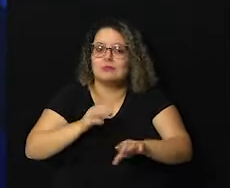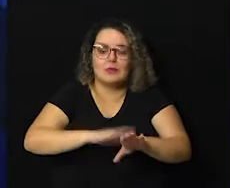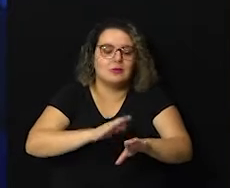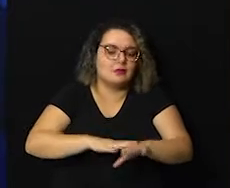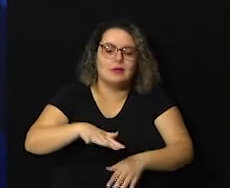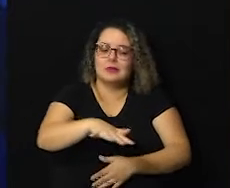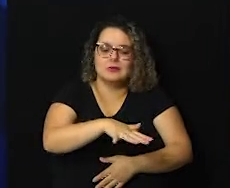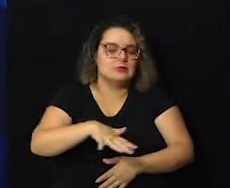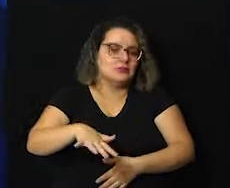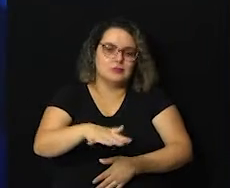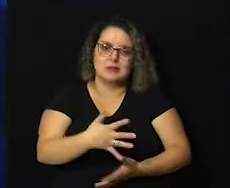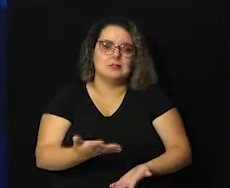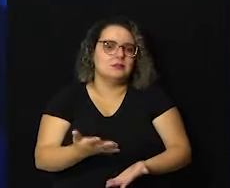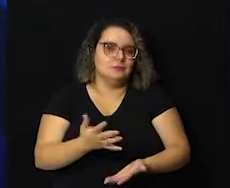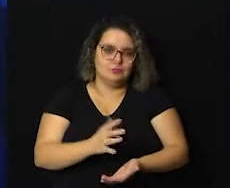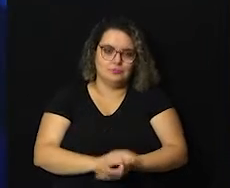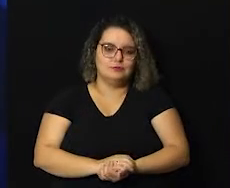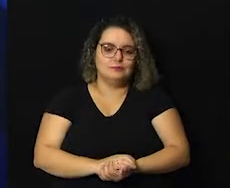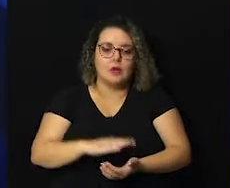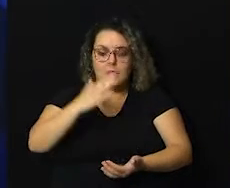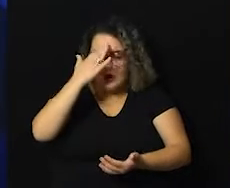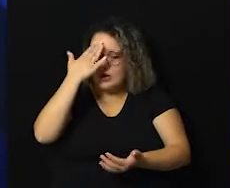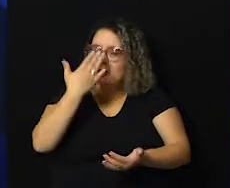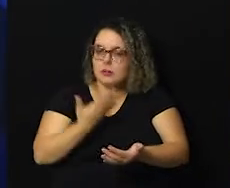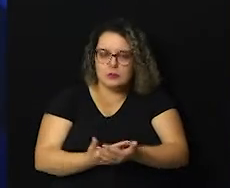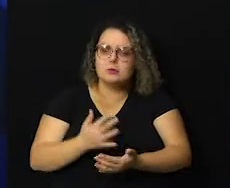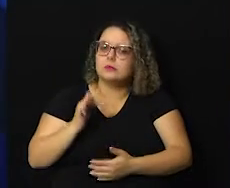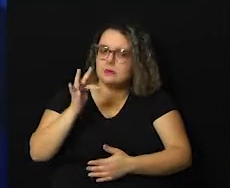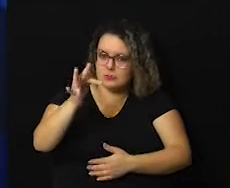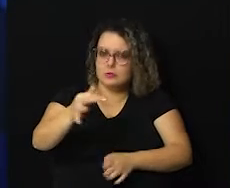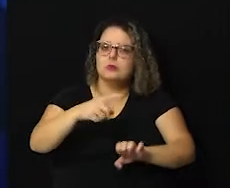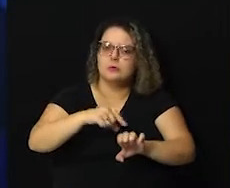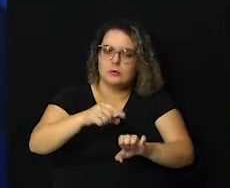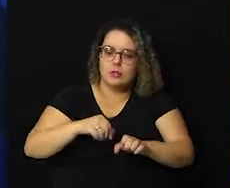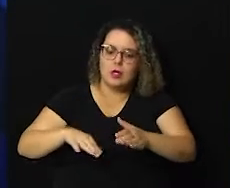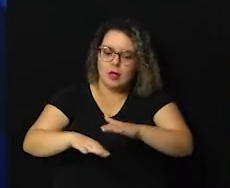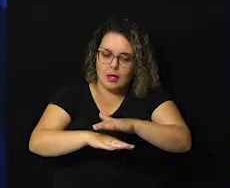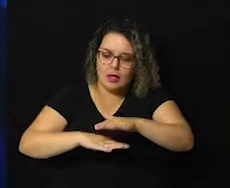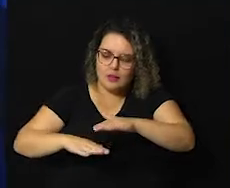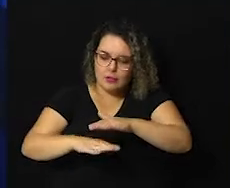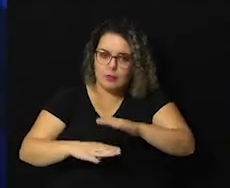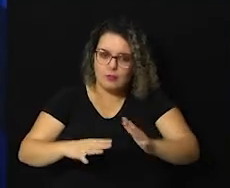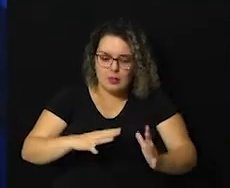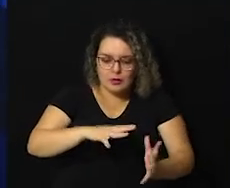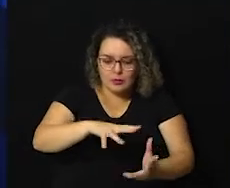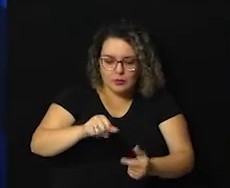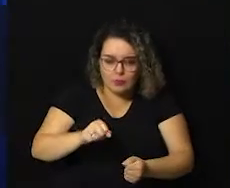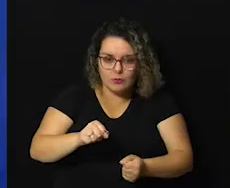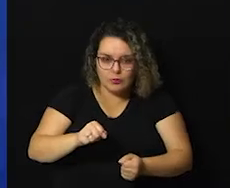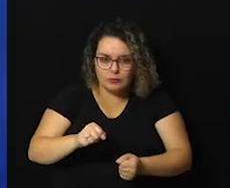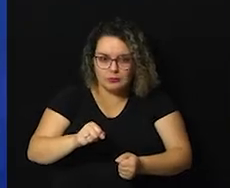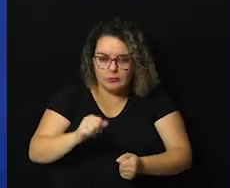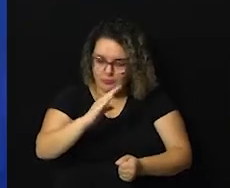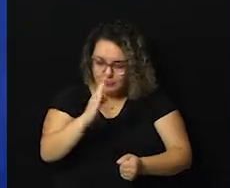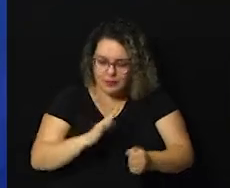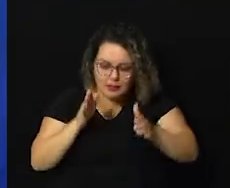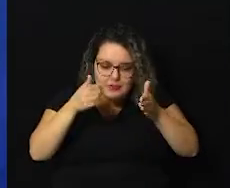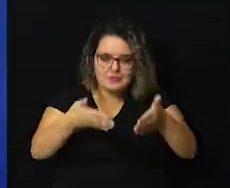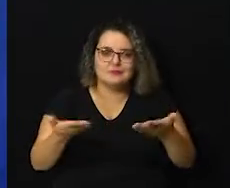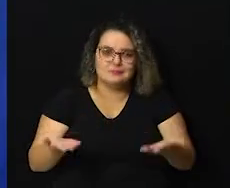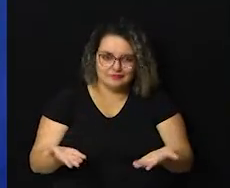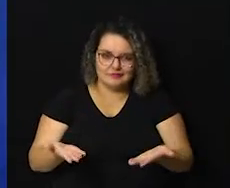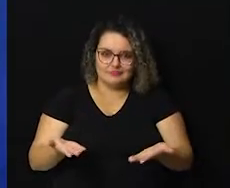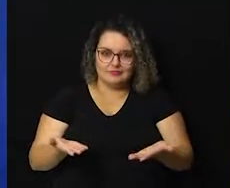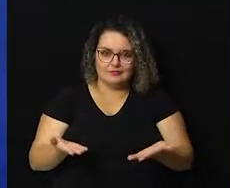porque não tá dentro da minha área de atuação então acredito que o futuro da cômoda nível Brasil em breve e